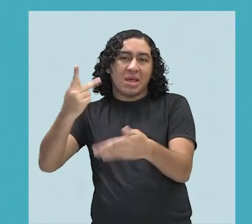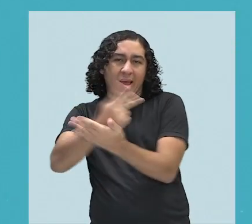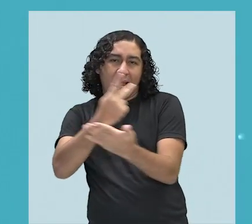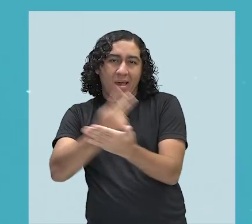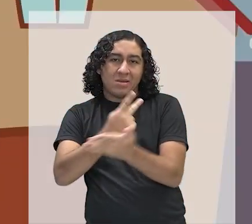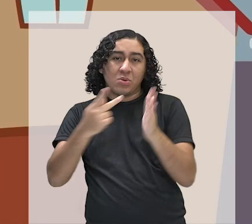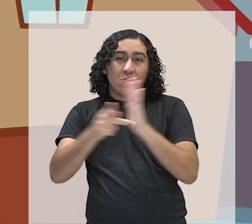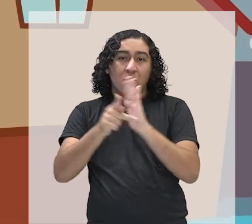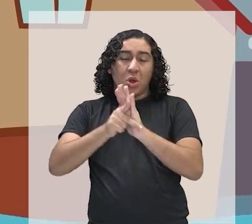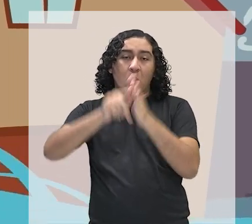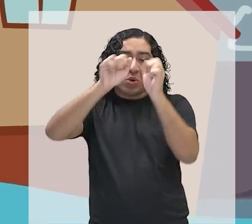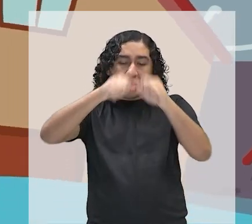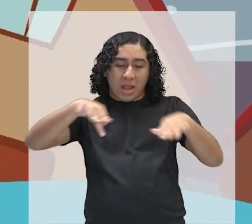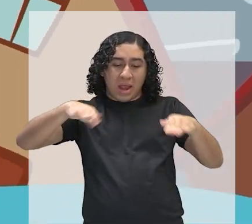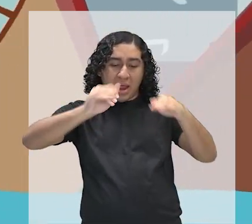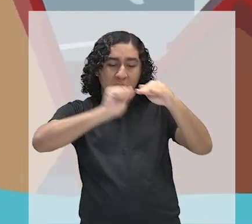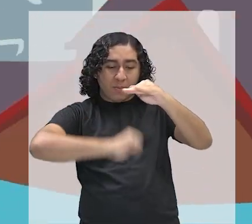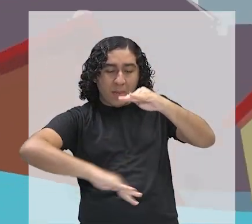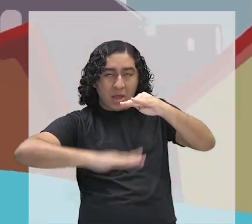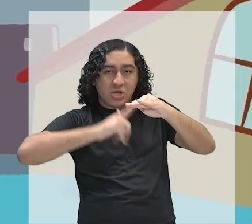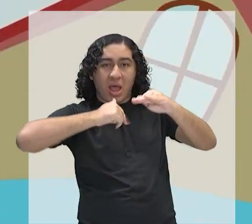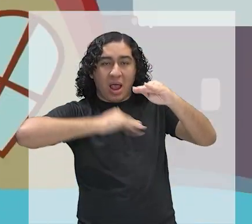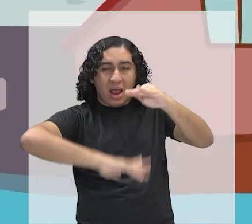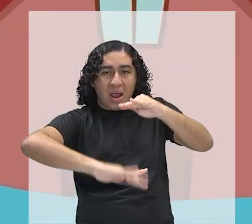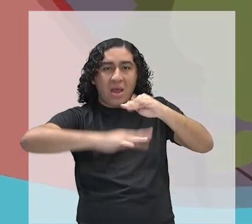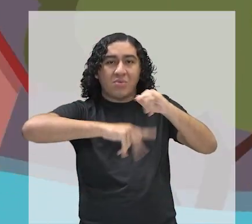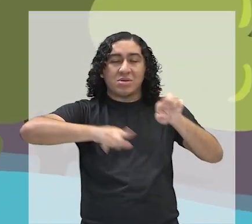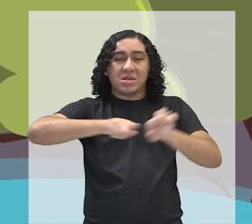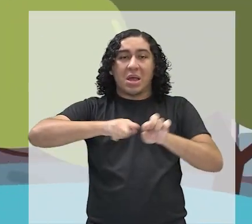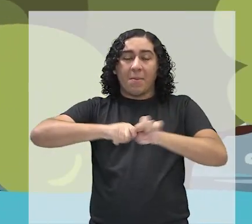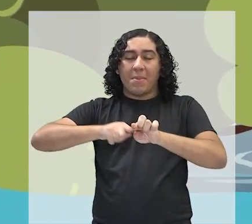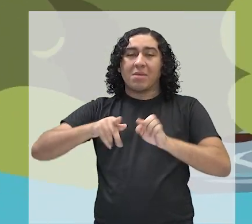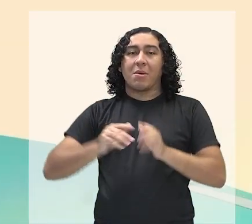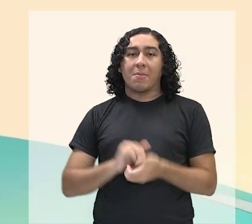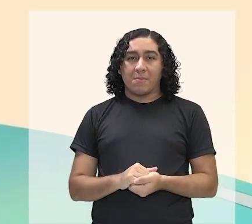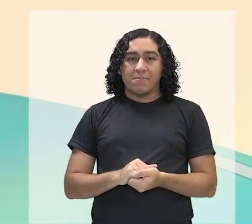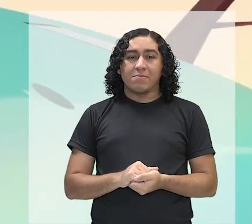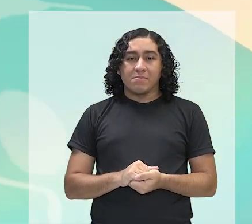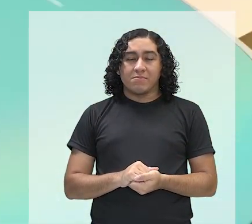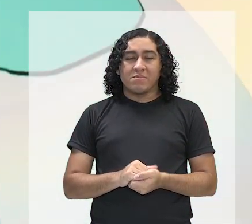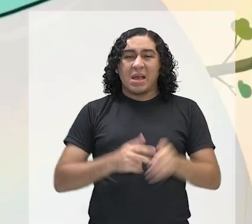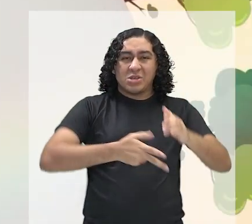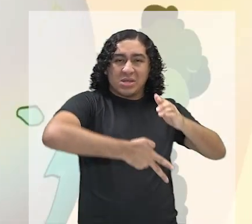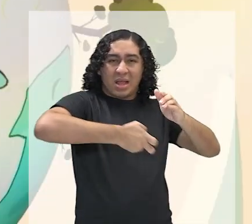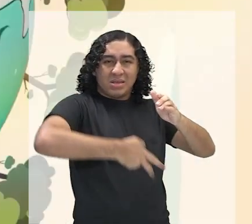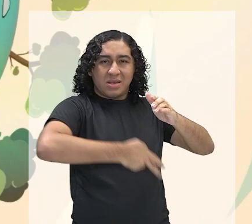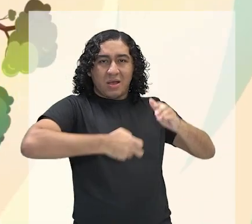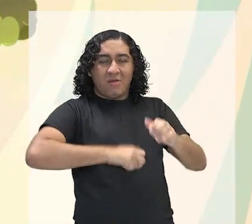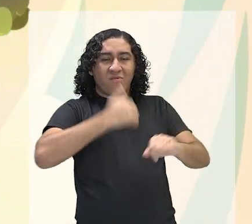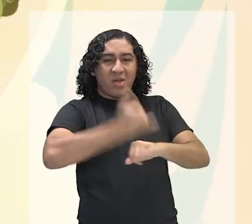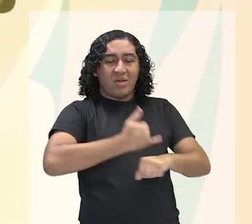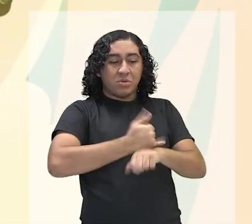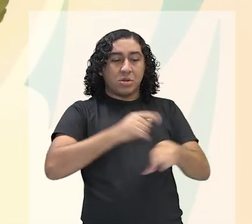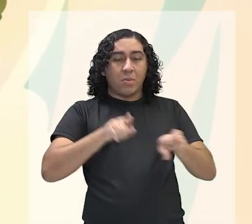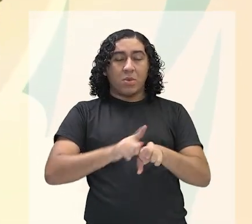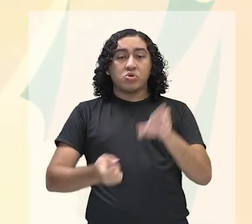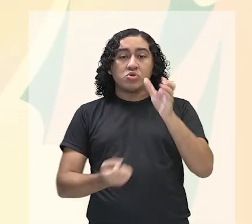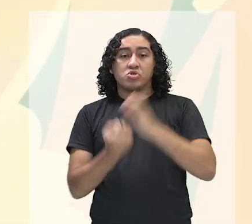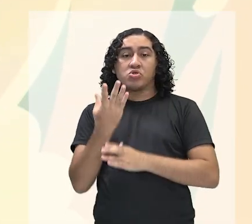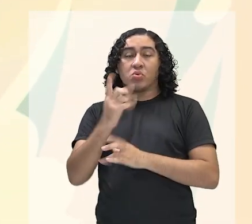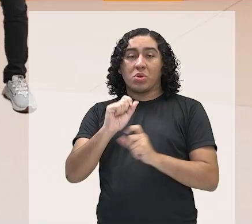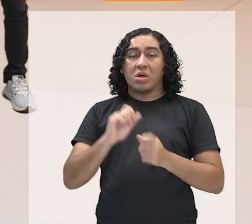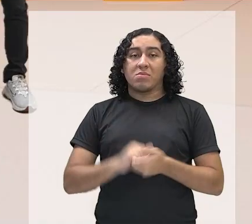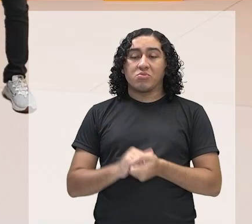subterrâneos, da perturbação da terra, da população por extração mineral e contribuiu para o surgimento dos